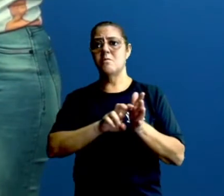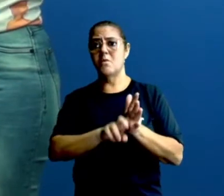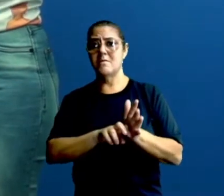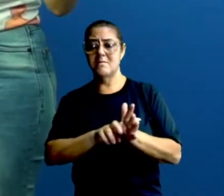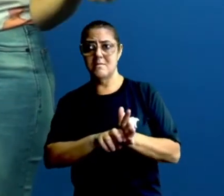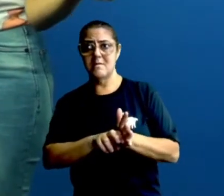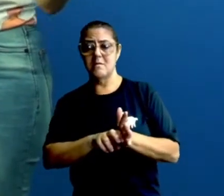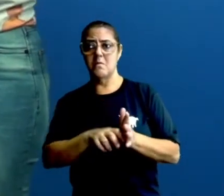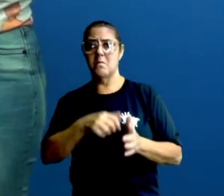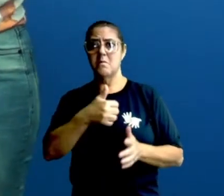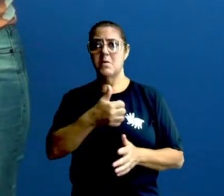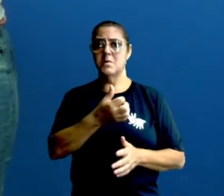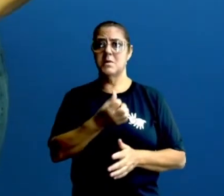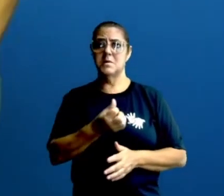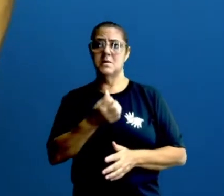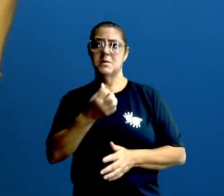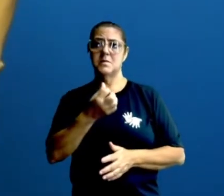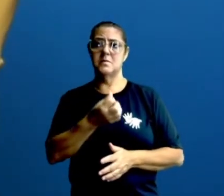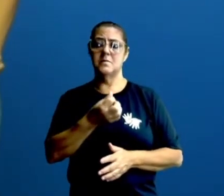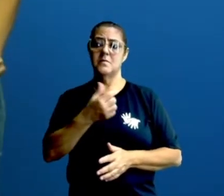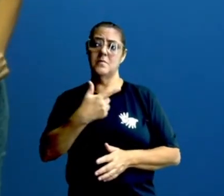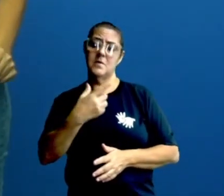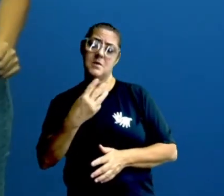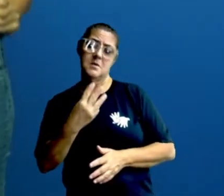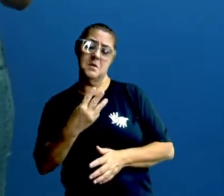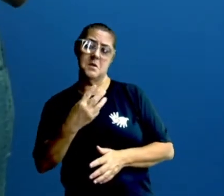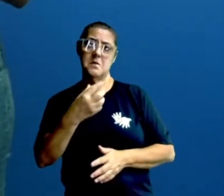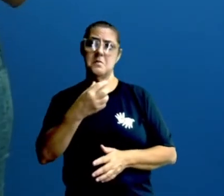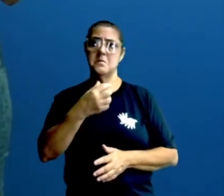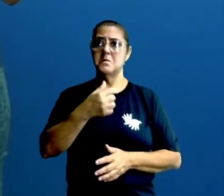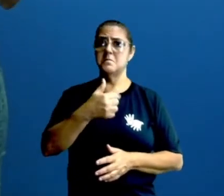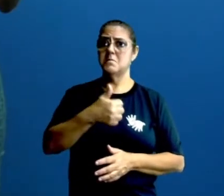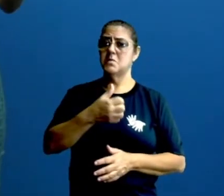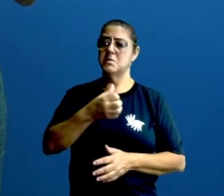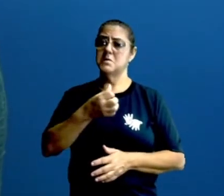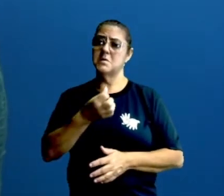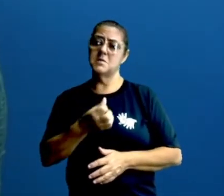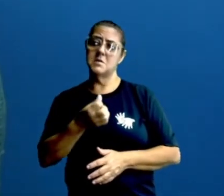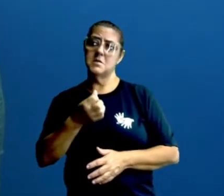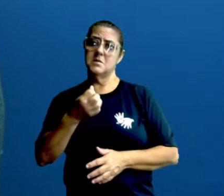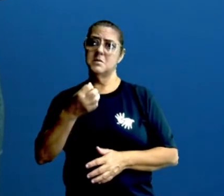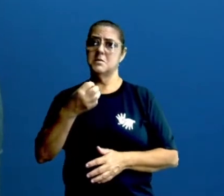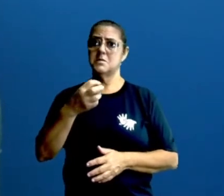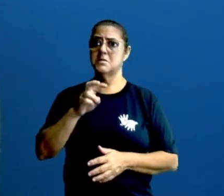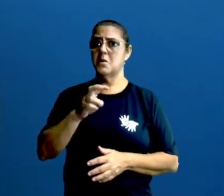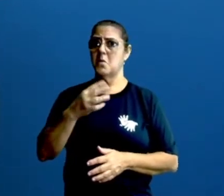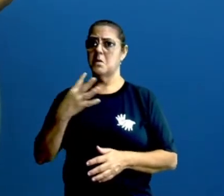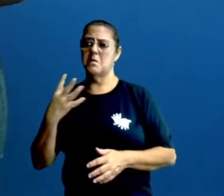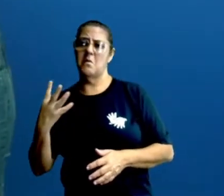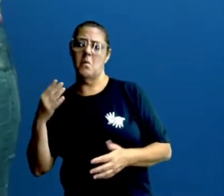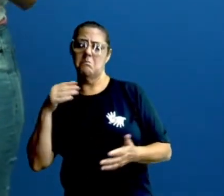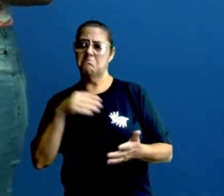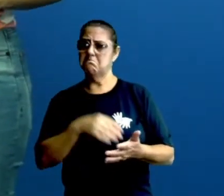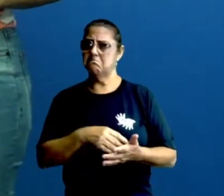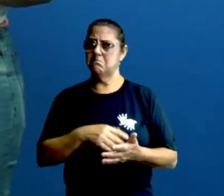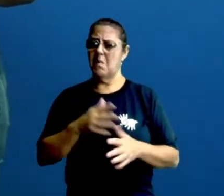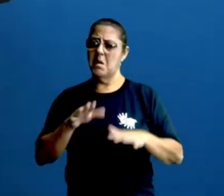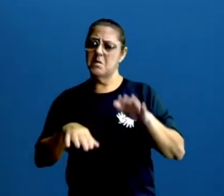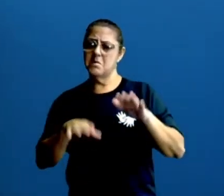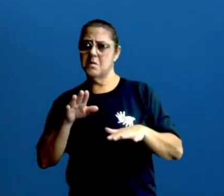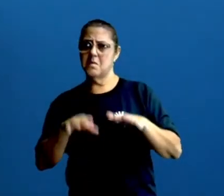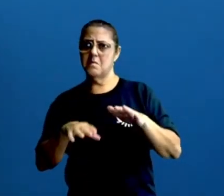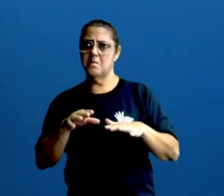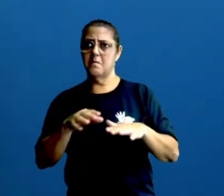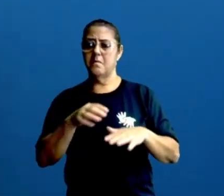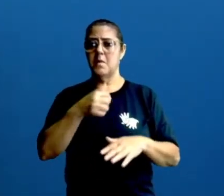Guararapes, entre 1653 e 1654, na famosa Batalha dos Guararapes, ela começa